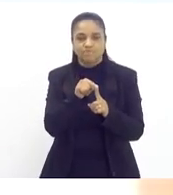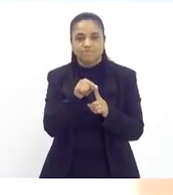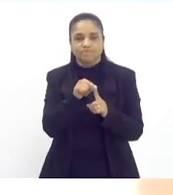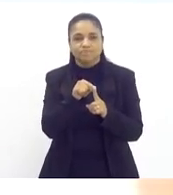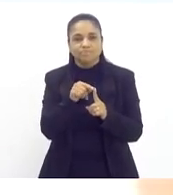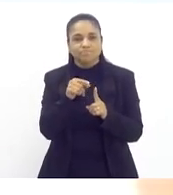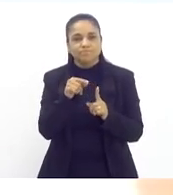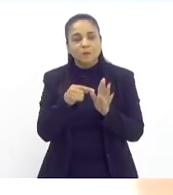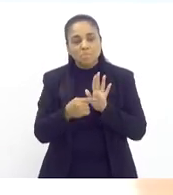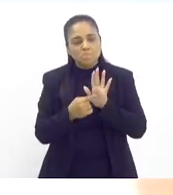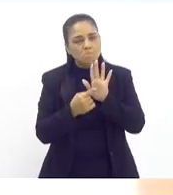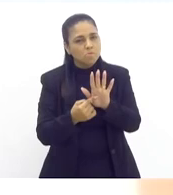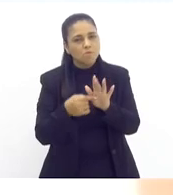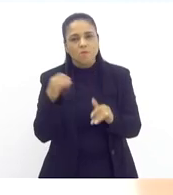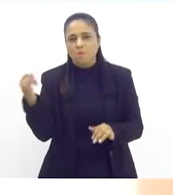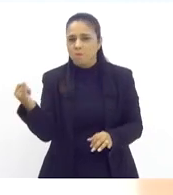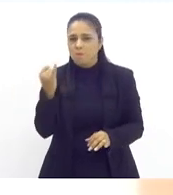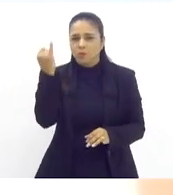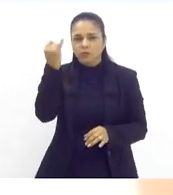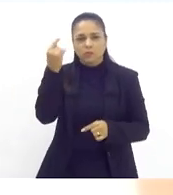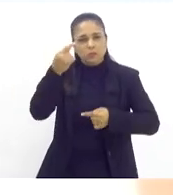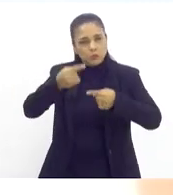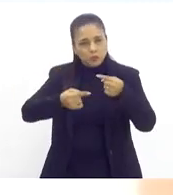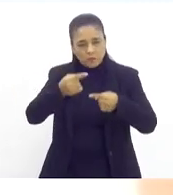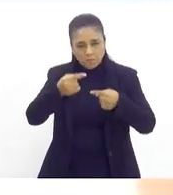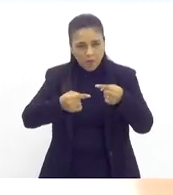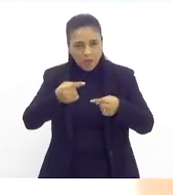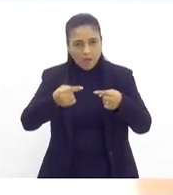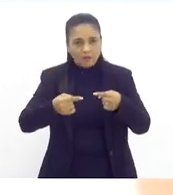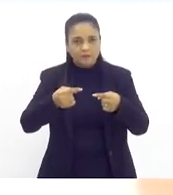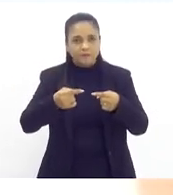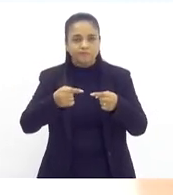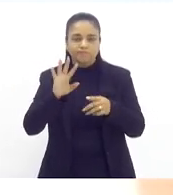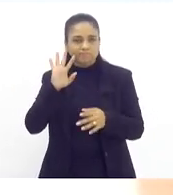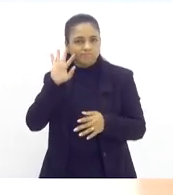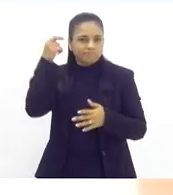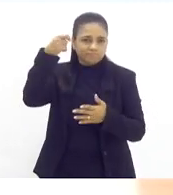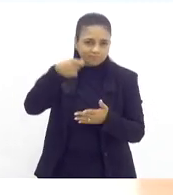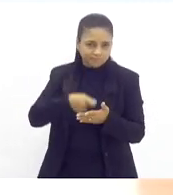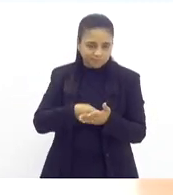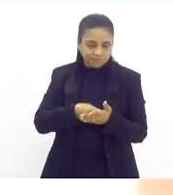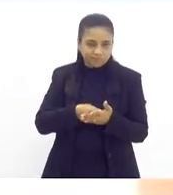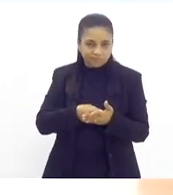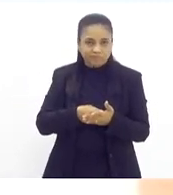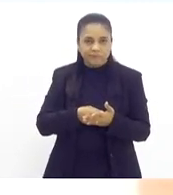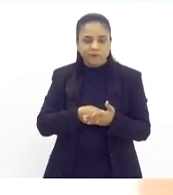Tendo destacado a importância do debate e da solução dos conflitos,